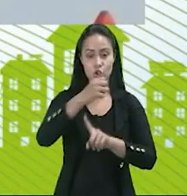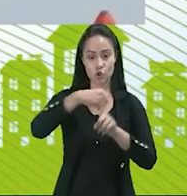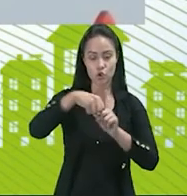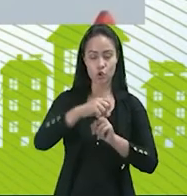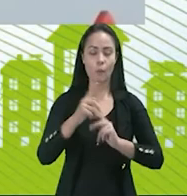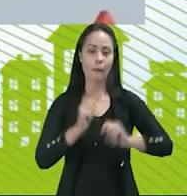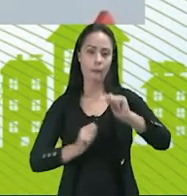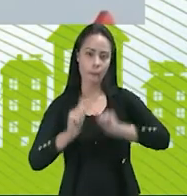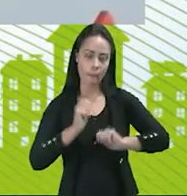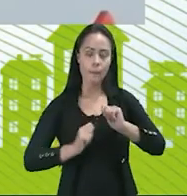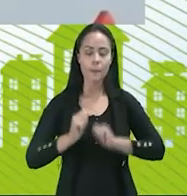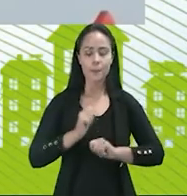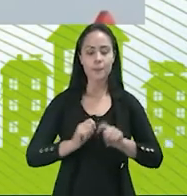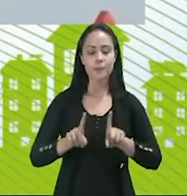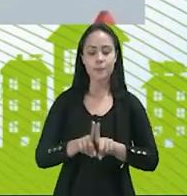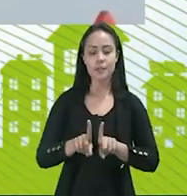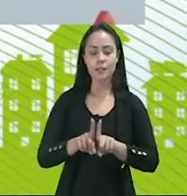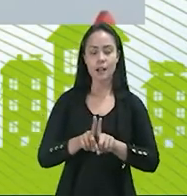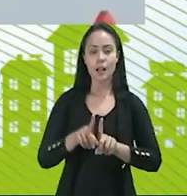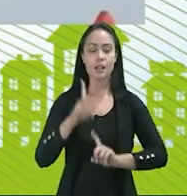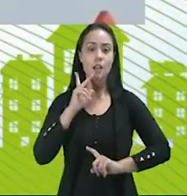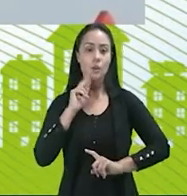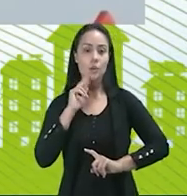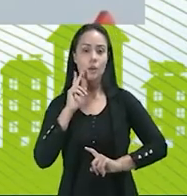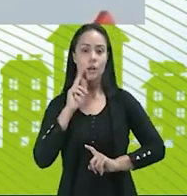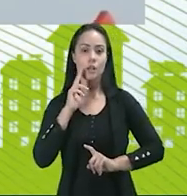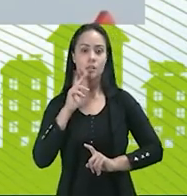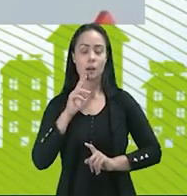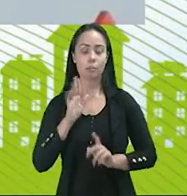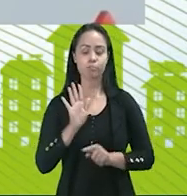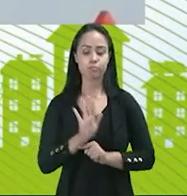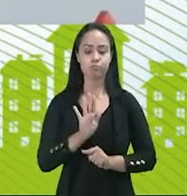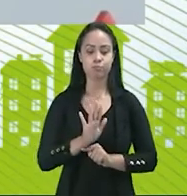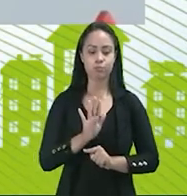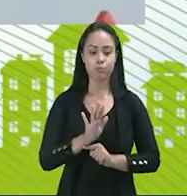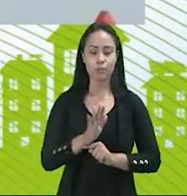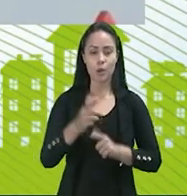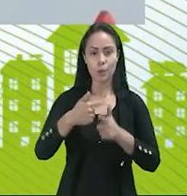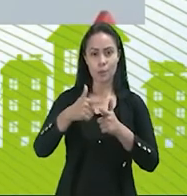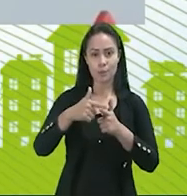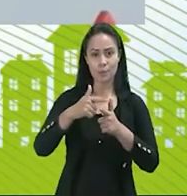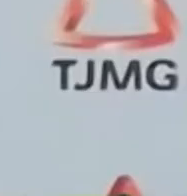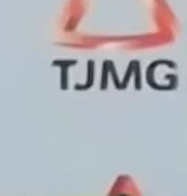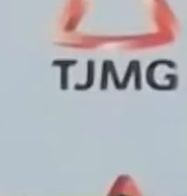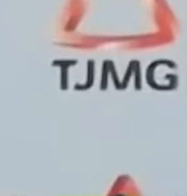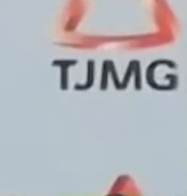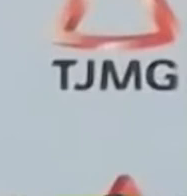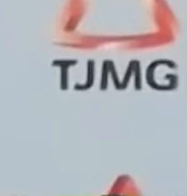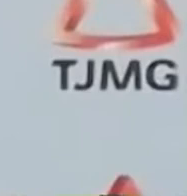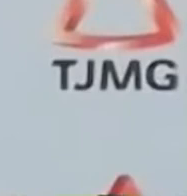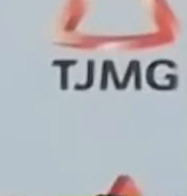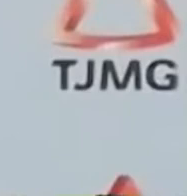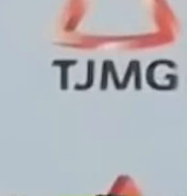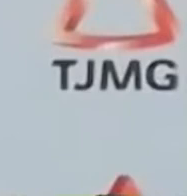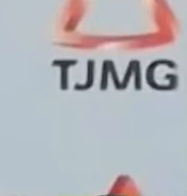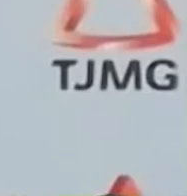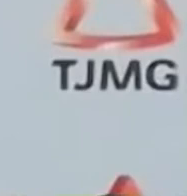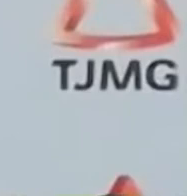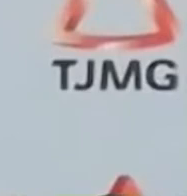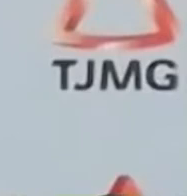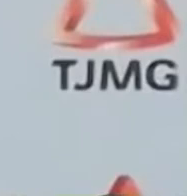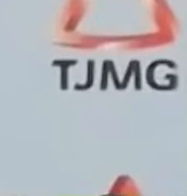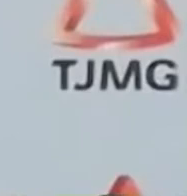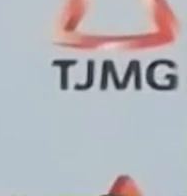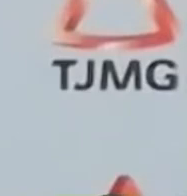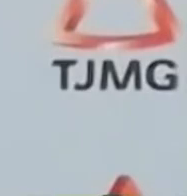acordo mediado pelo Tribunal para compensação e reparação pelos danos causados. Mediamos aqui no Tribunal de Justiça